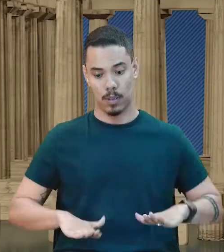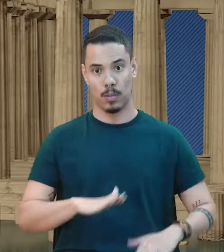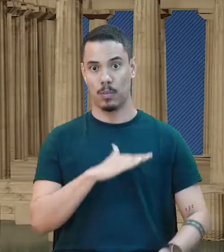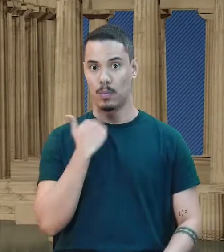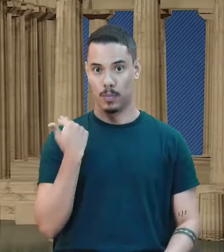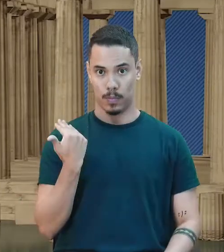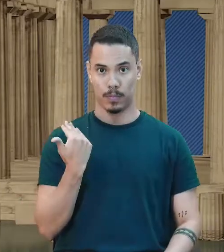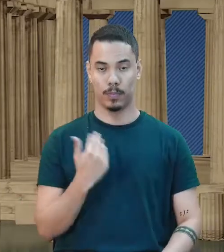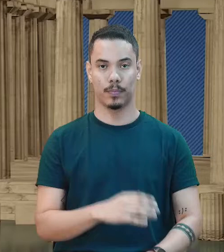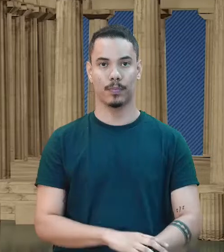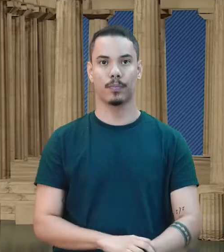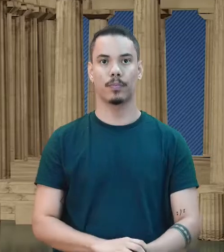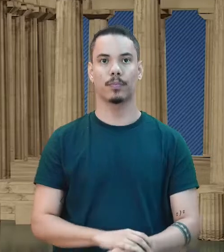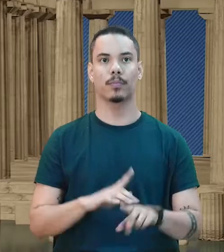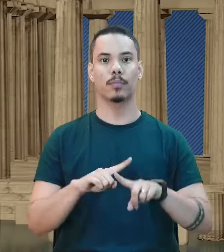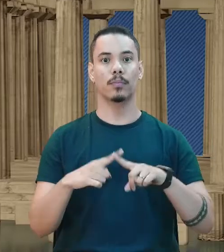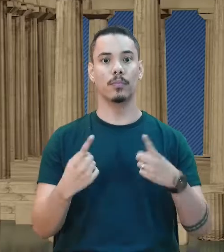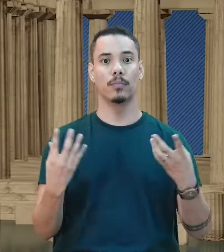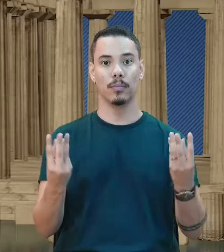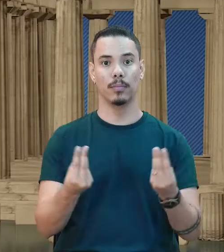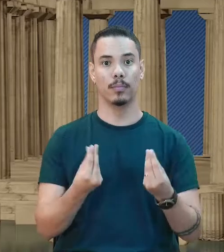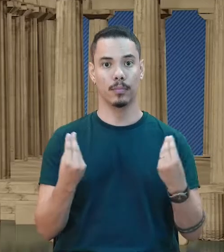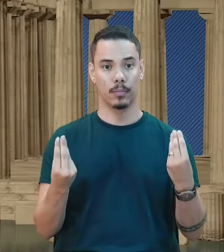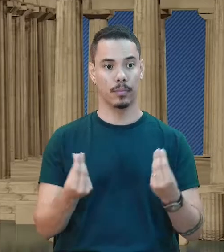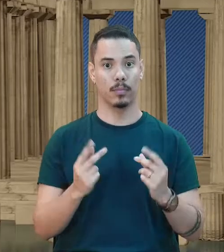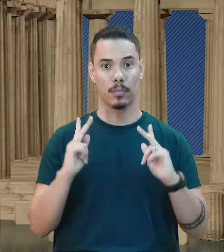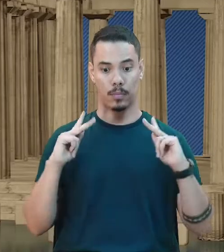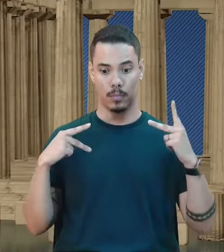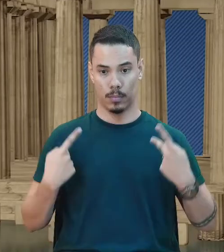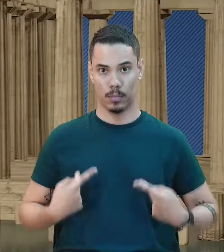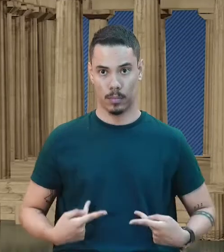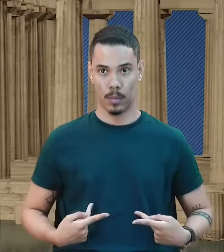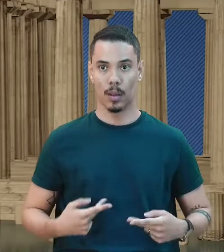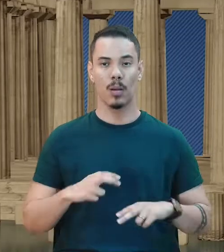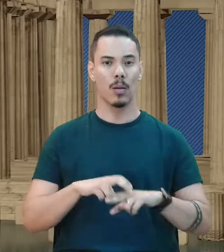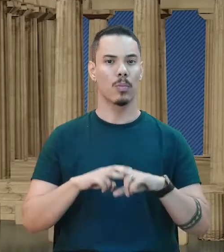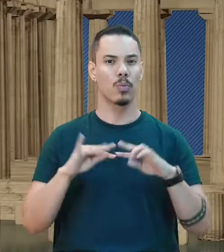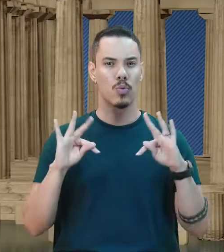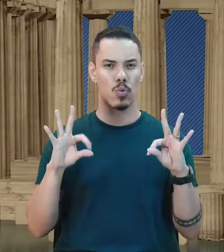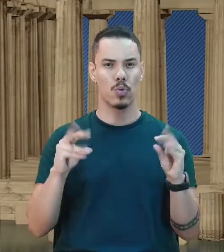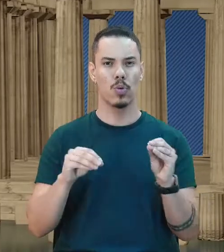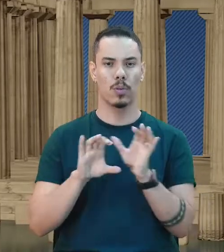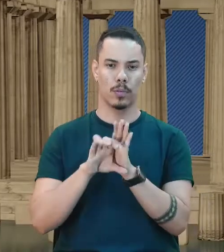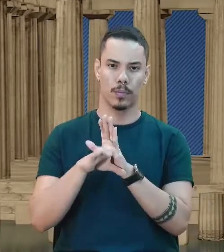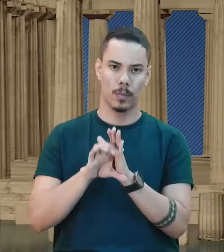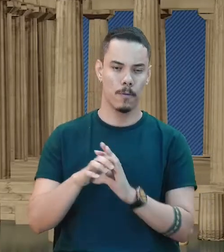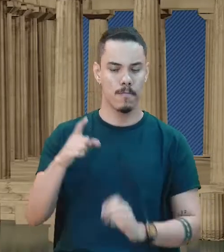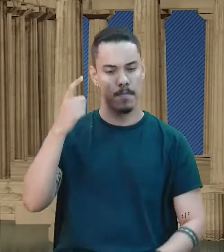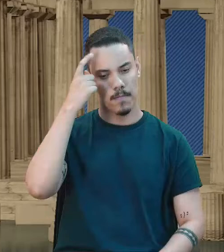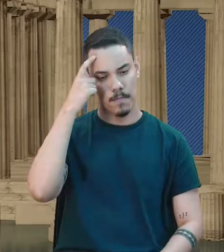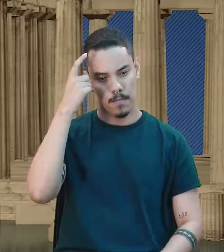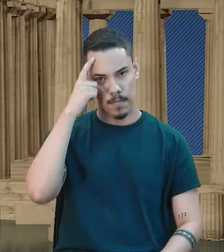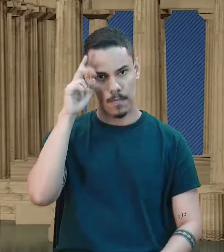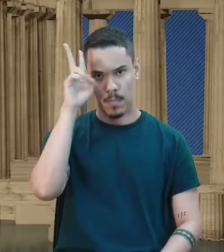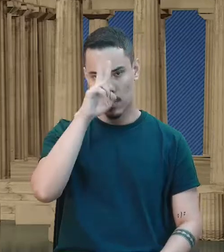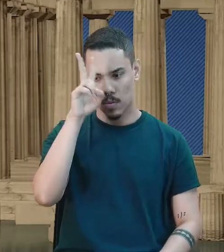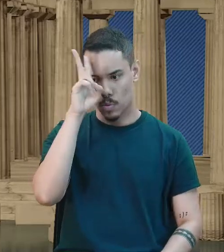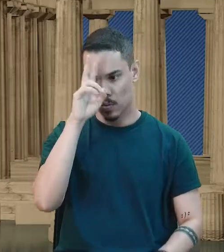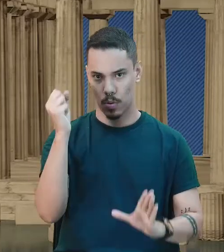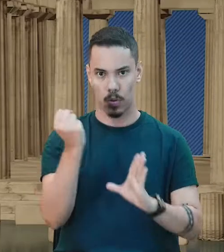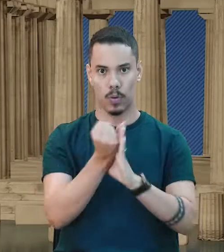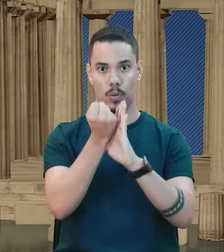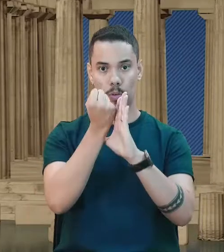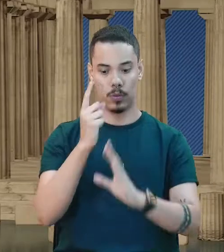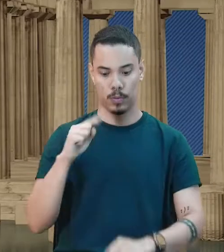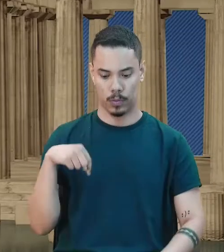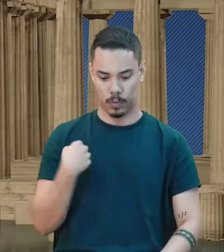Mas e a essência humana? Então, todos esses conceitos foram pensados pelos estoicos. Nós, de